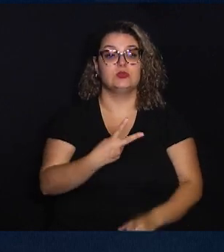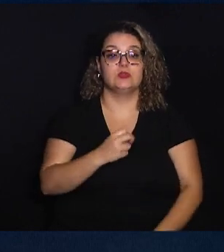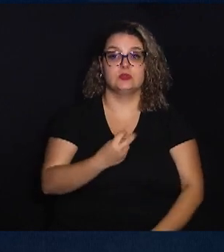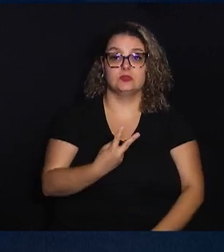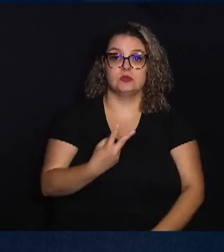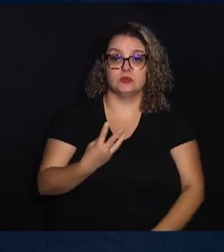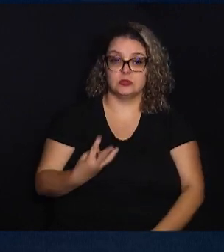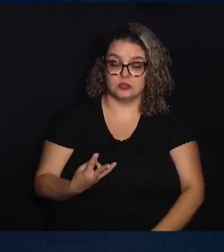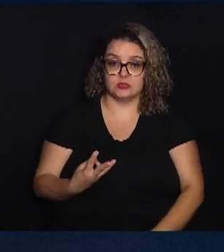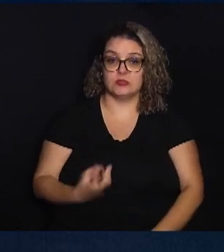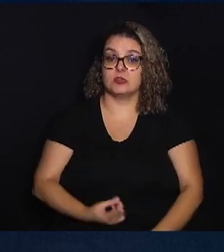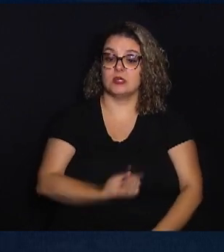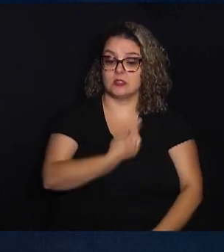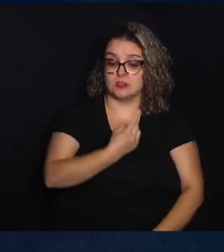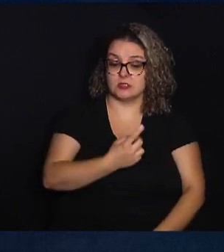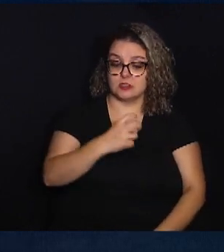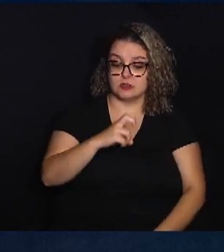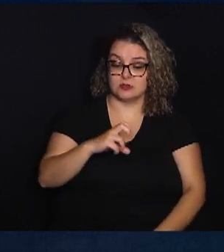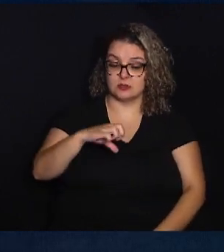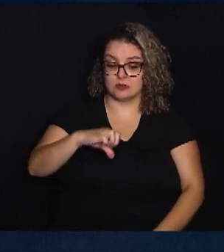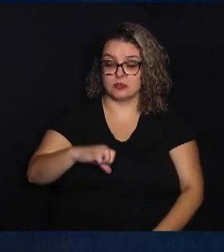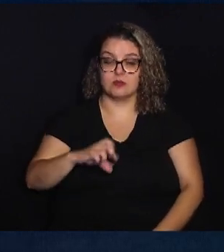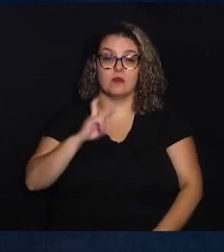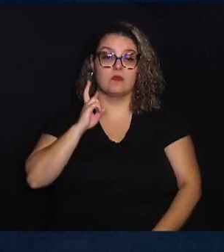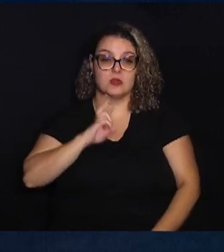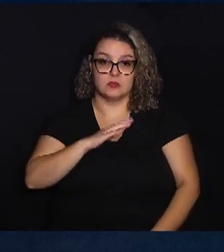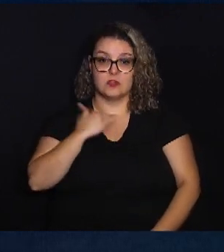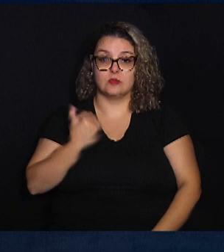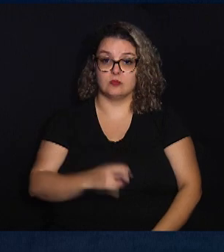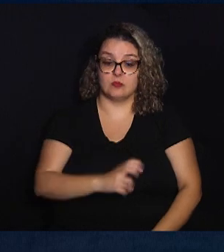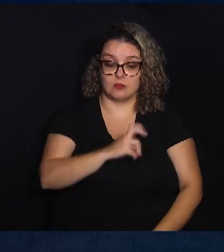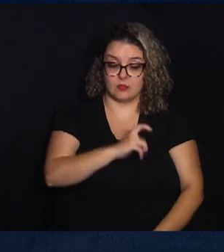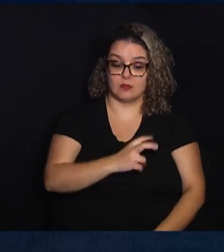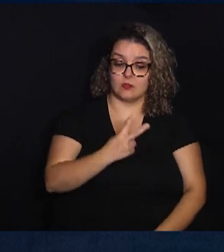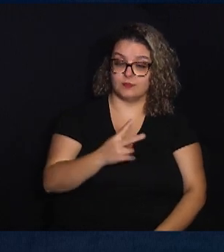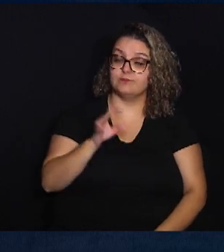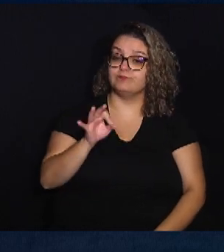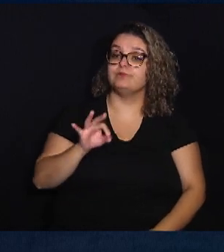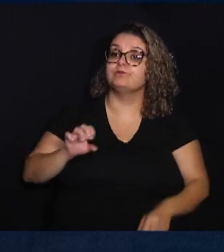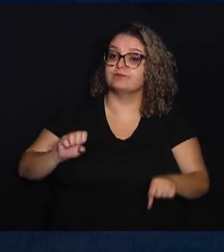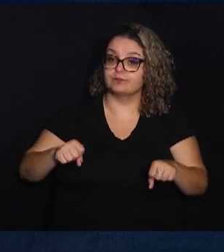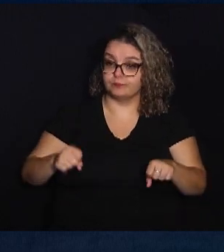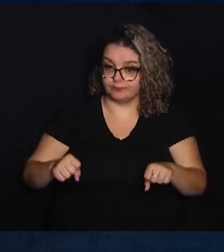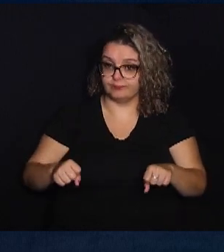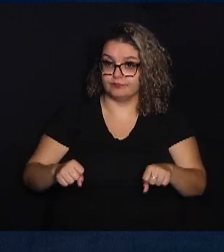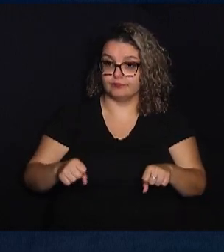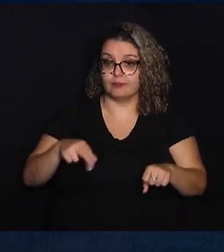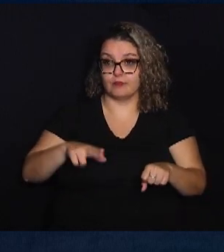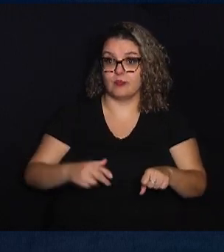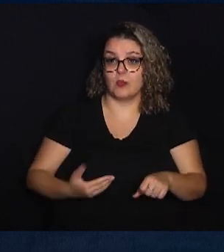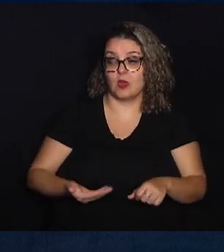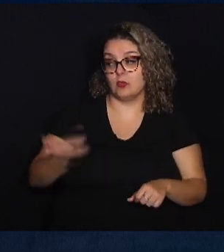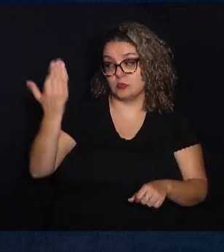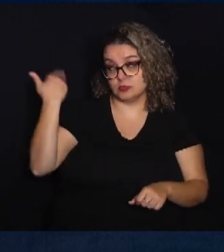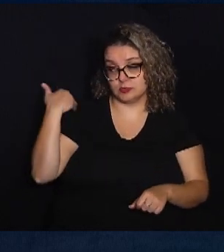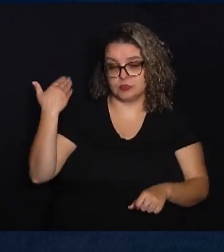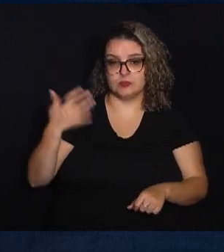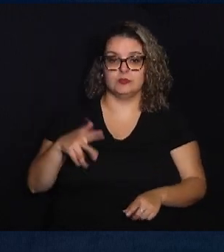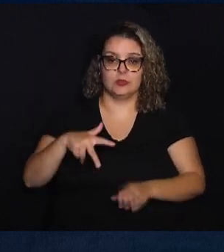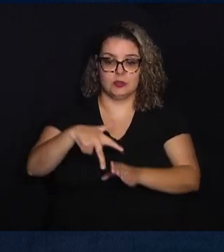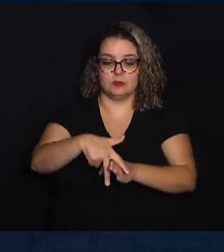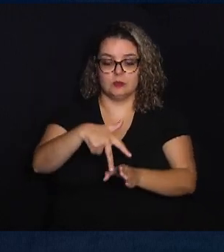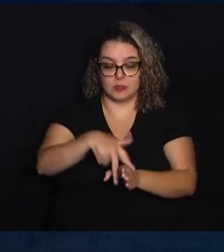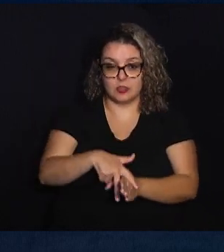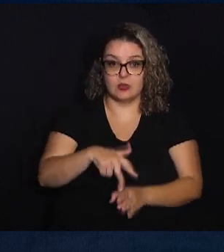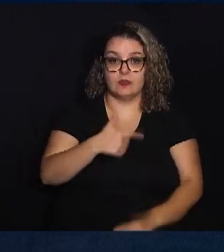das 159 vítimas fatais, 52% eram motociclistas ou garupas, 28%